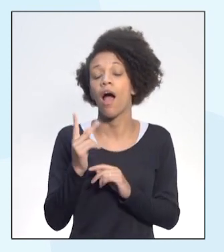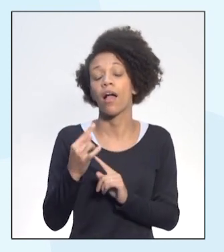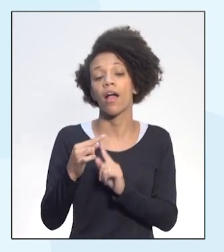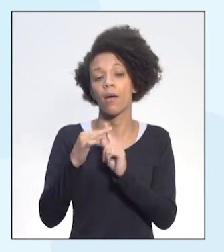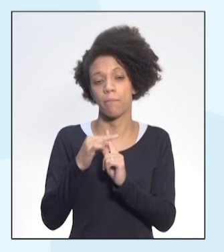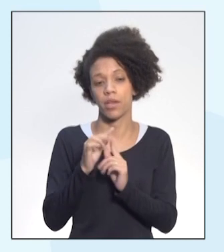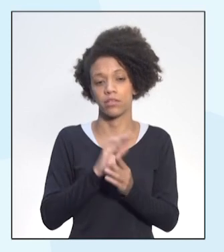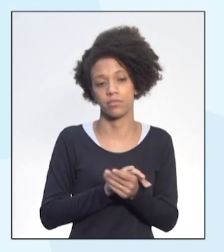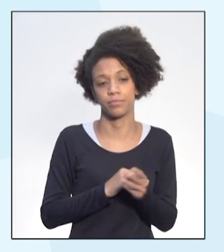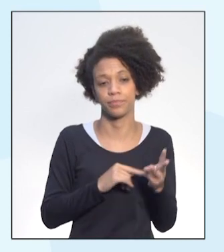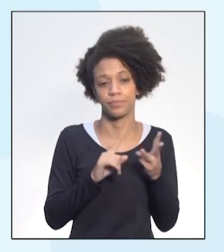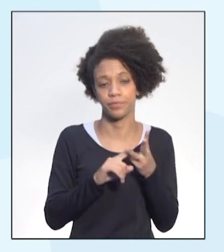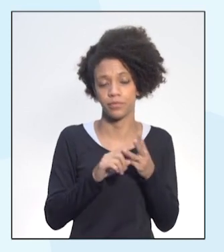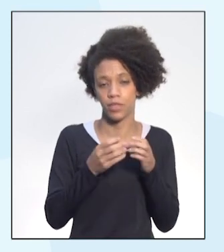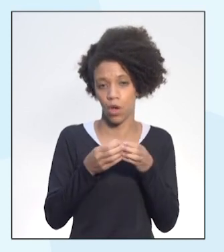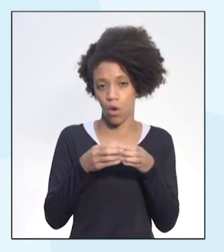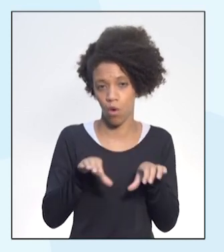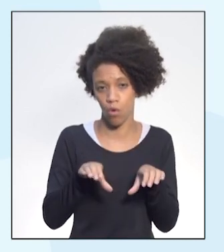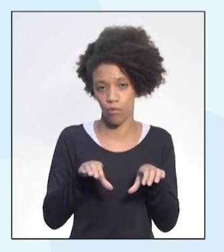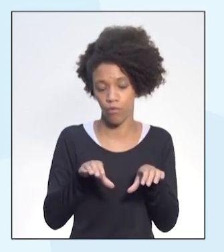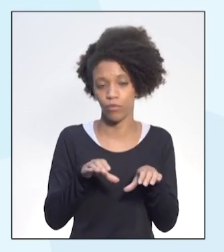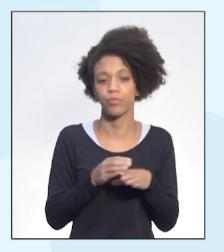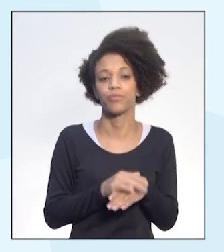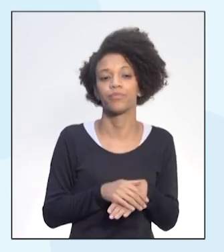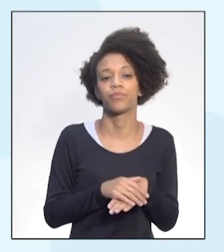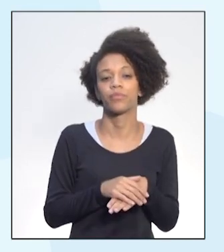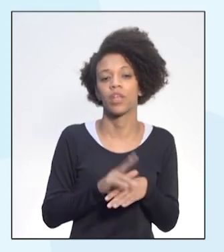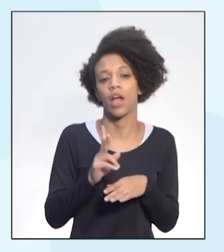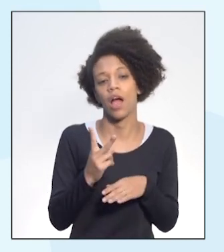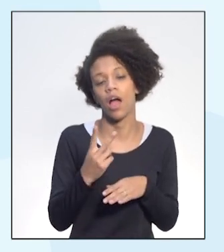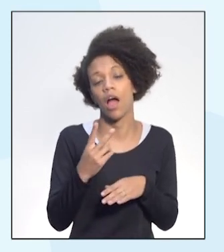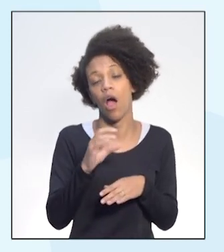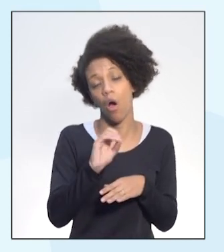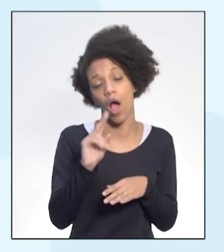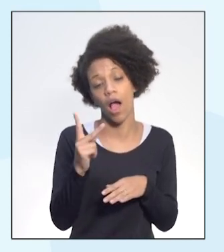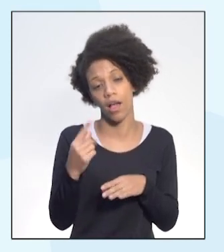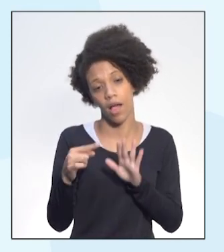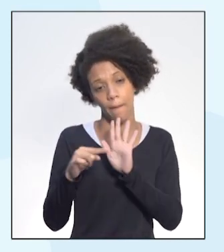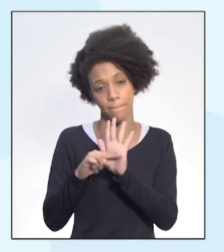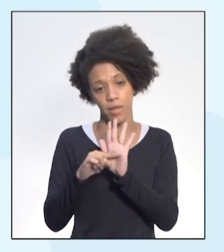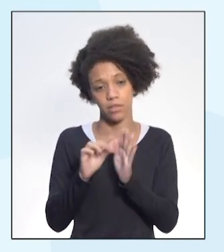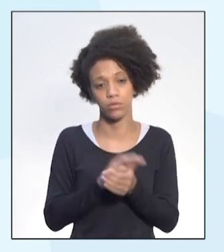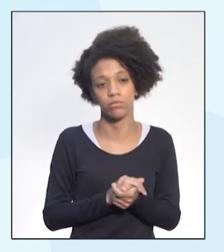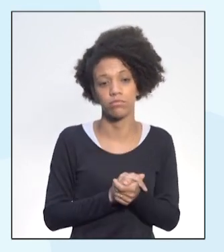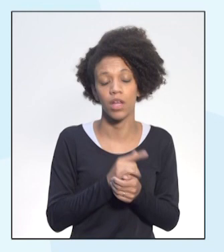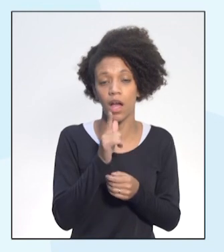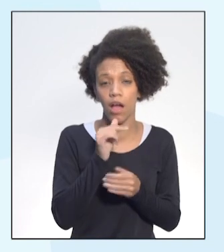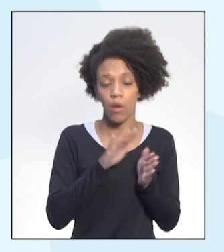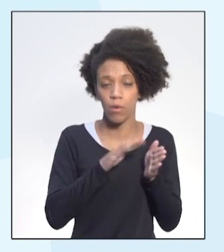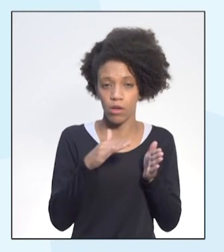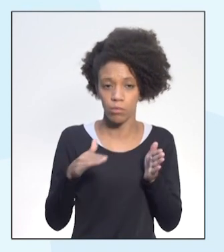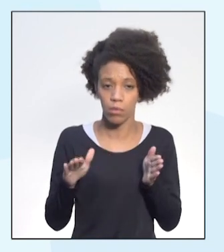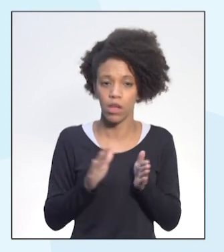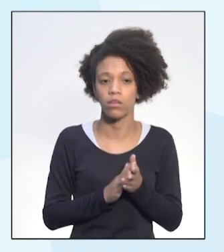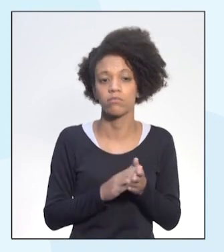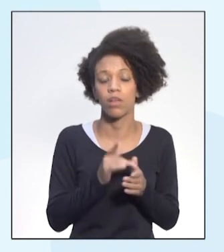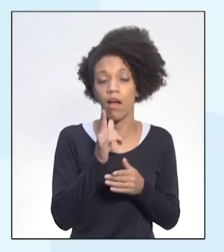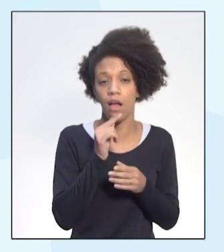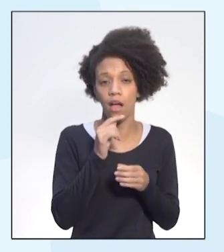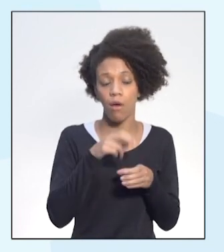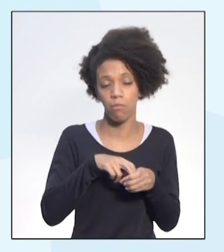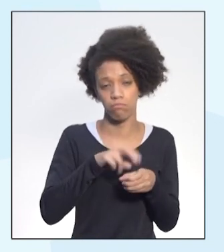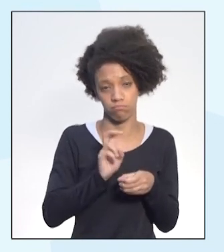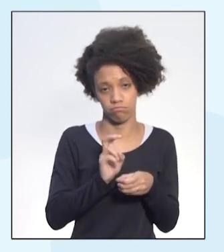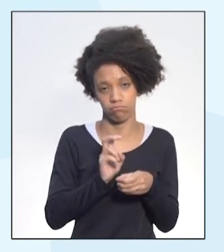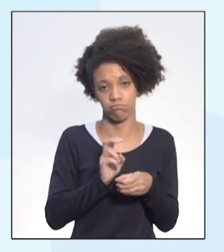Eu tenho a clara de ovo, ele dá a concentração de OH-. E eu tenho a água do mar e a água com gás, que me dá a